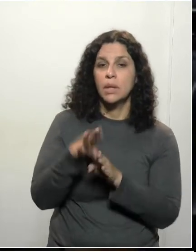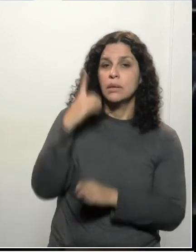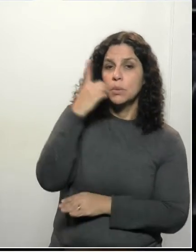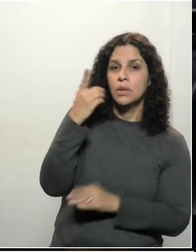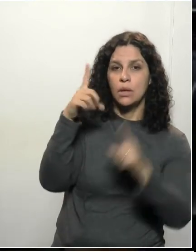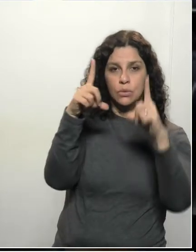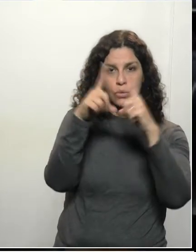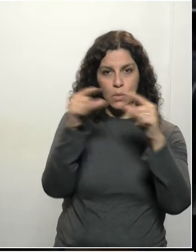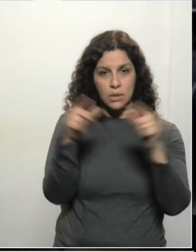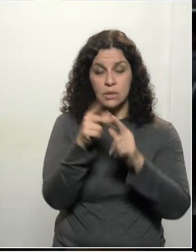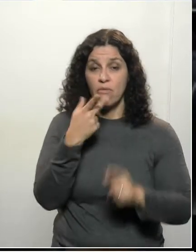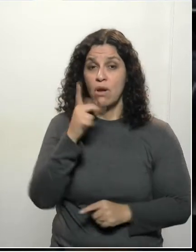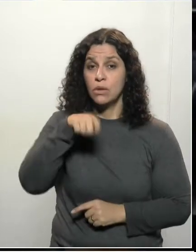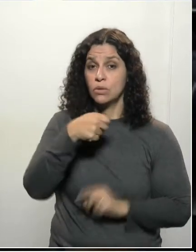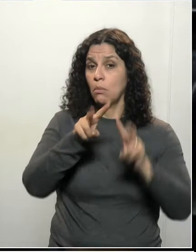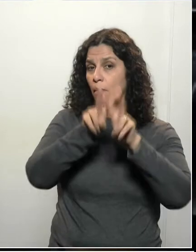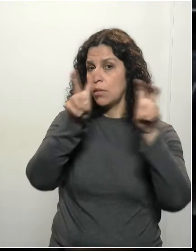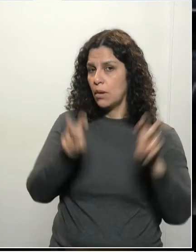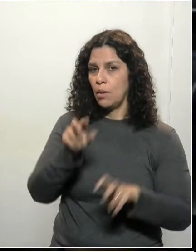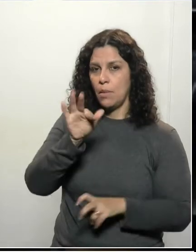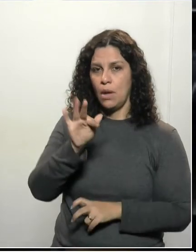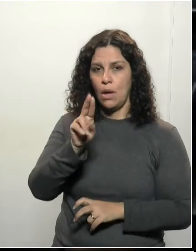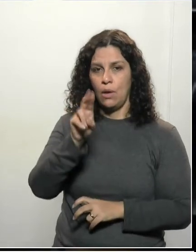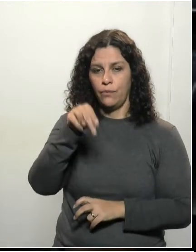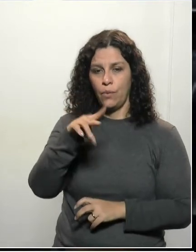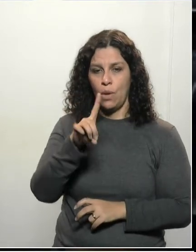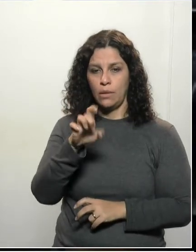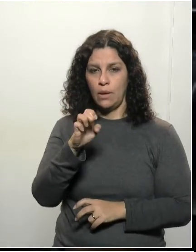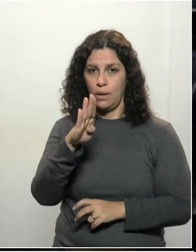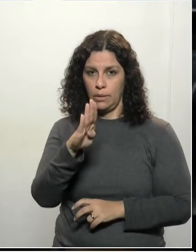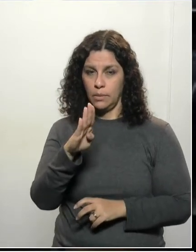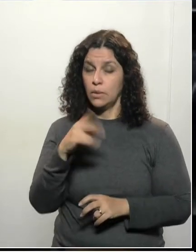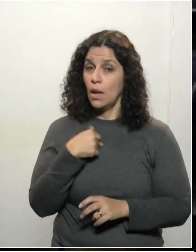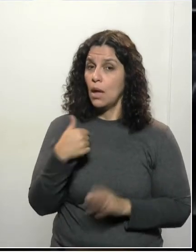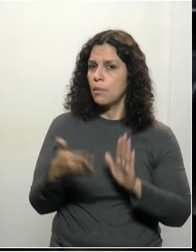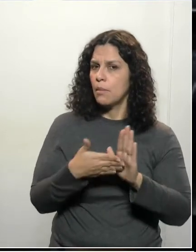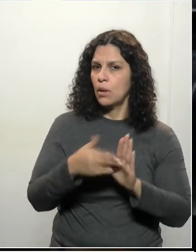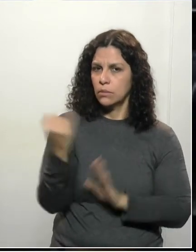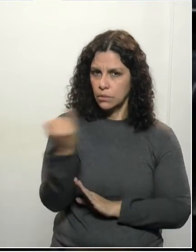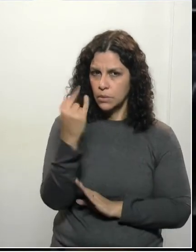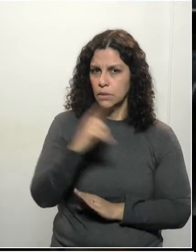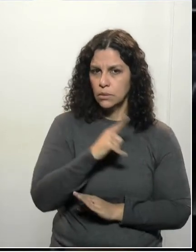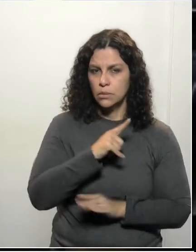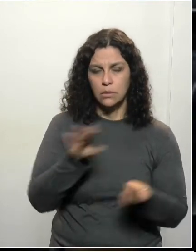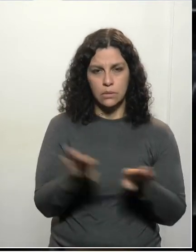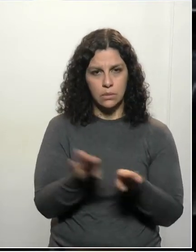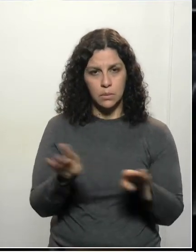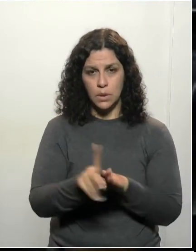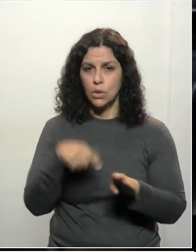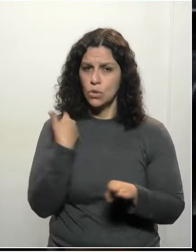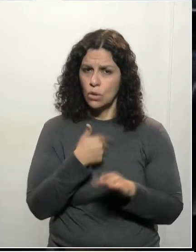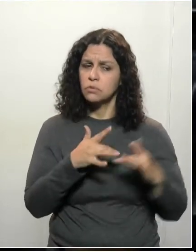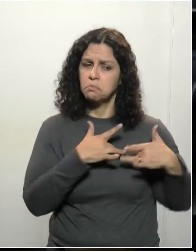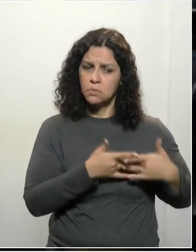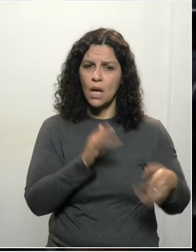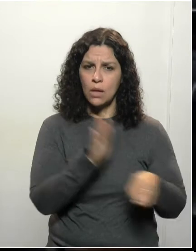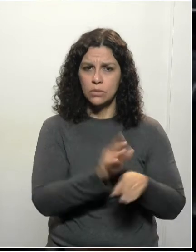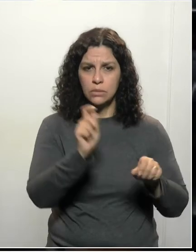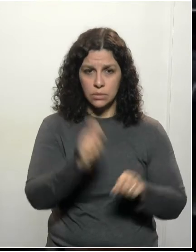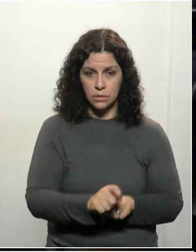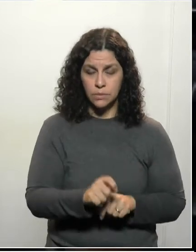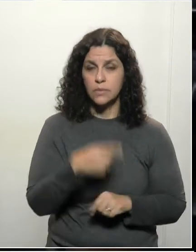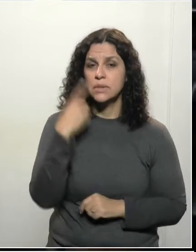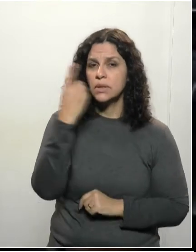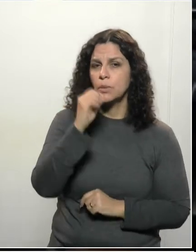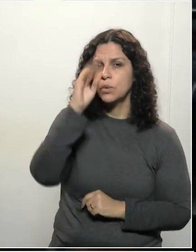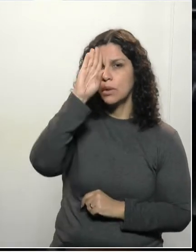Fundeb. É de fundamental importância, eu acho que é uma pauta importante. E conta com a nossa solidariedade. Deputada Luciana,